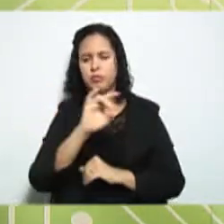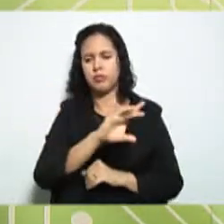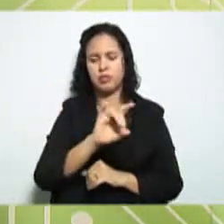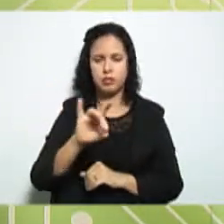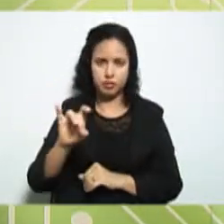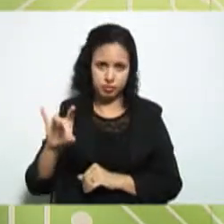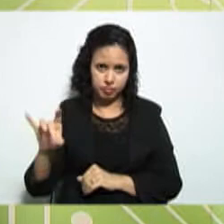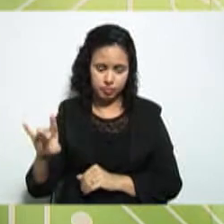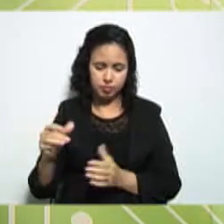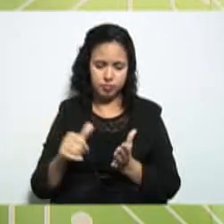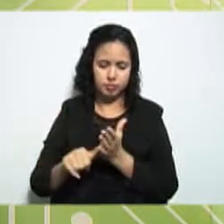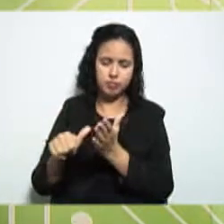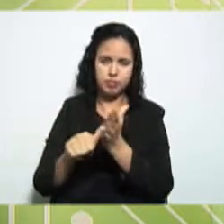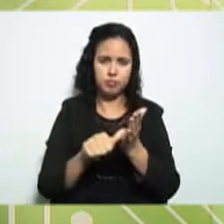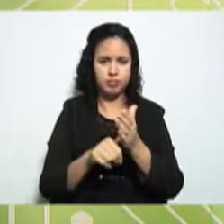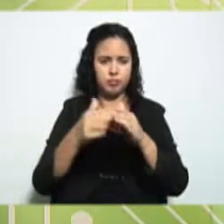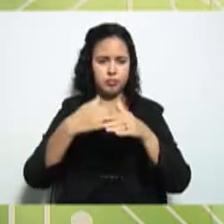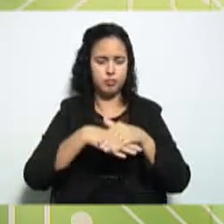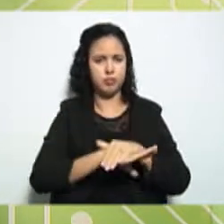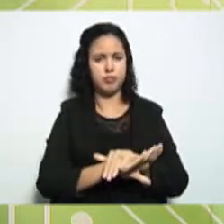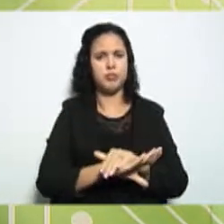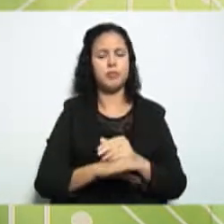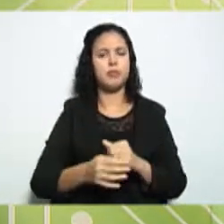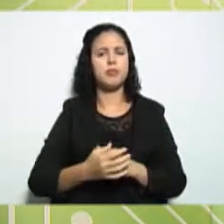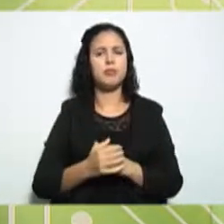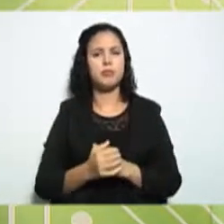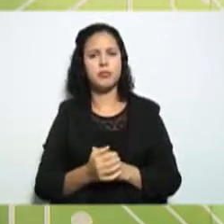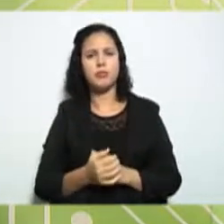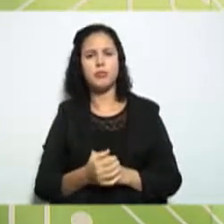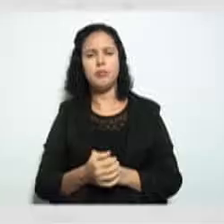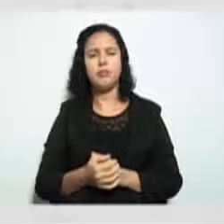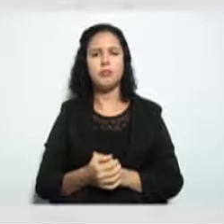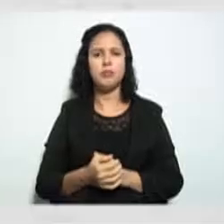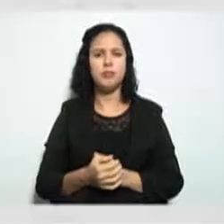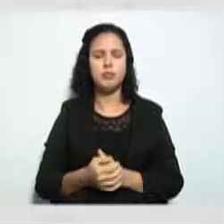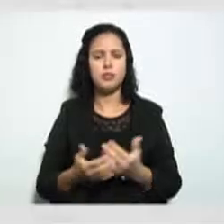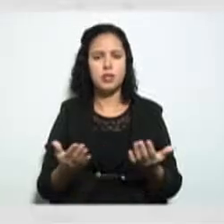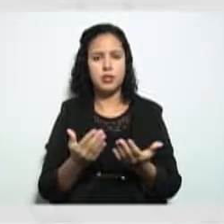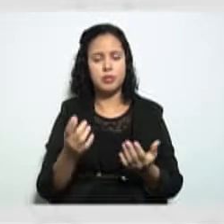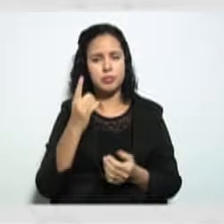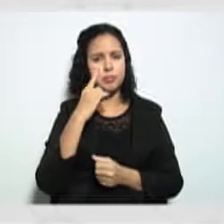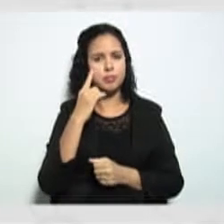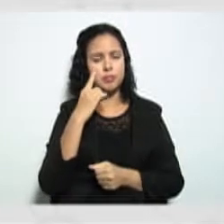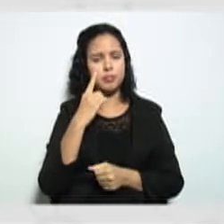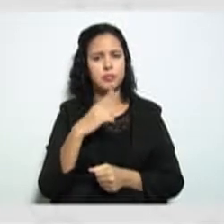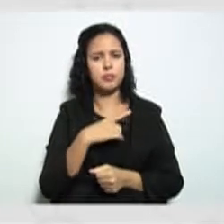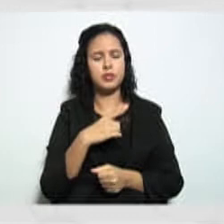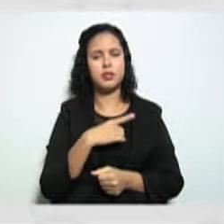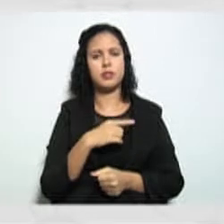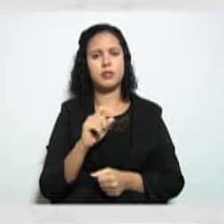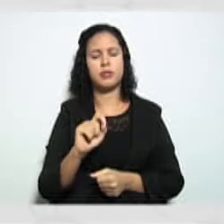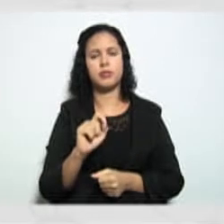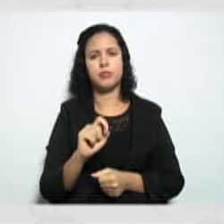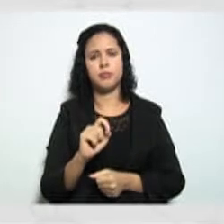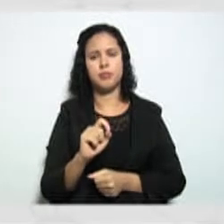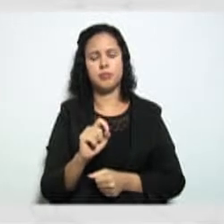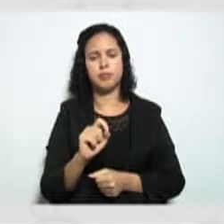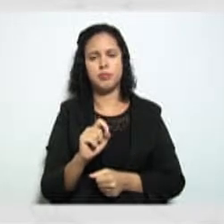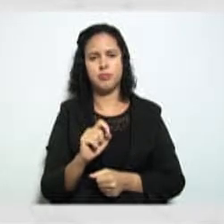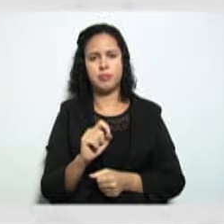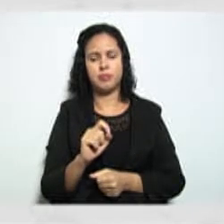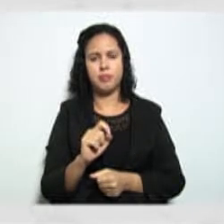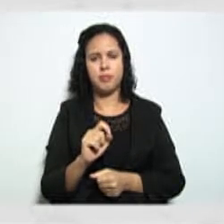valor de acordo com aquilo que foi deixado, né? A gente vai ver também que existe ainda essa questão de que